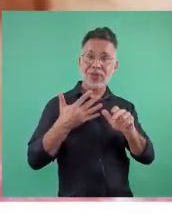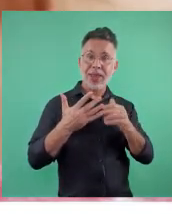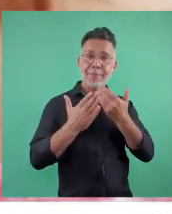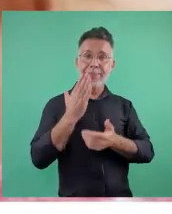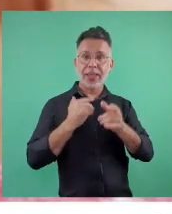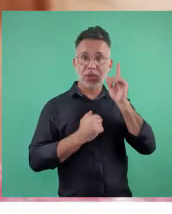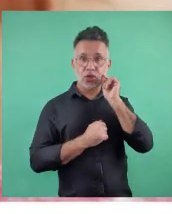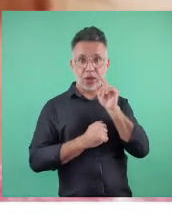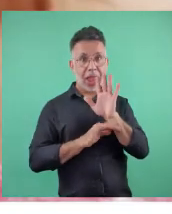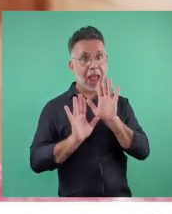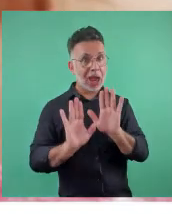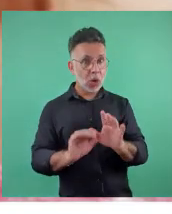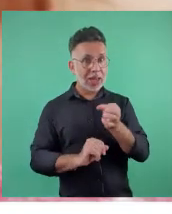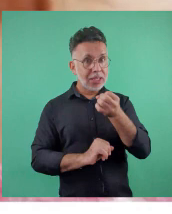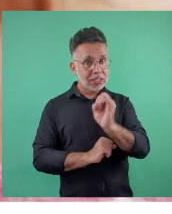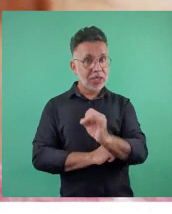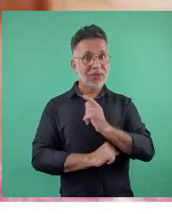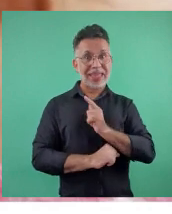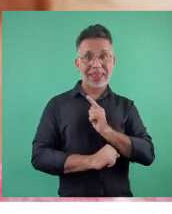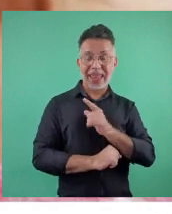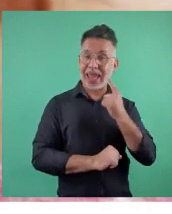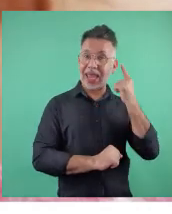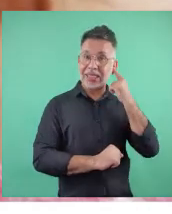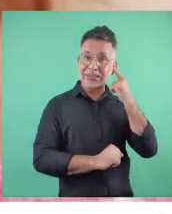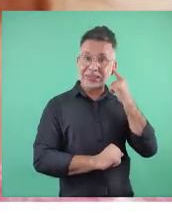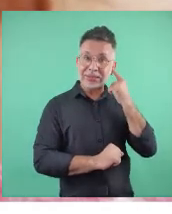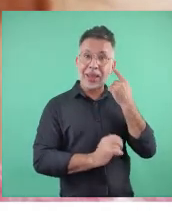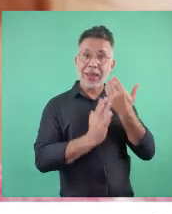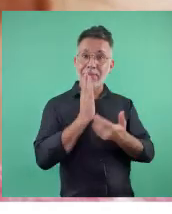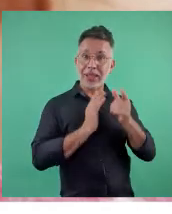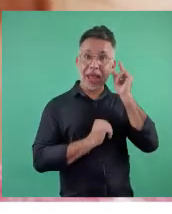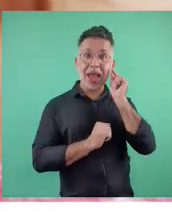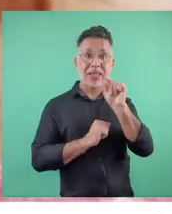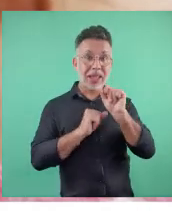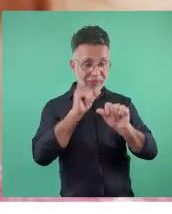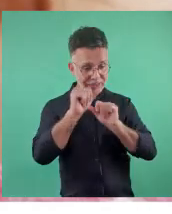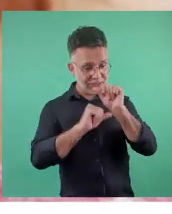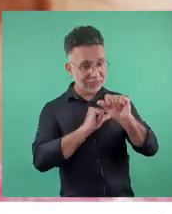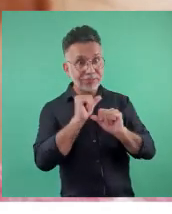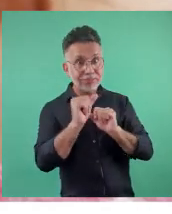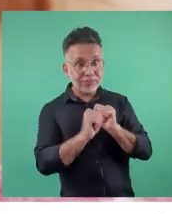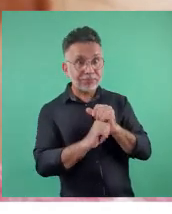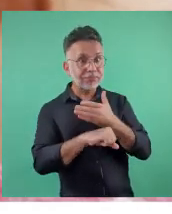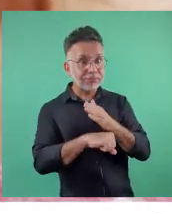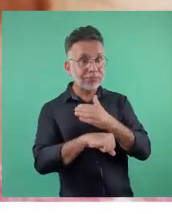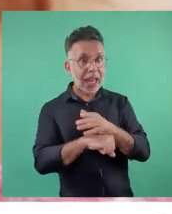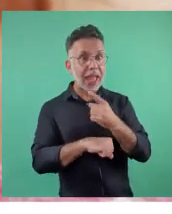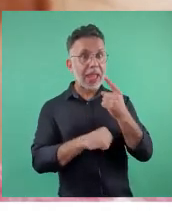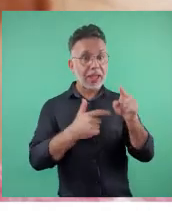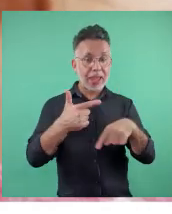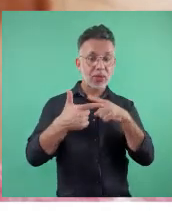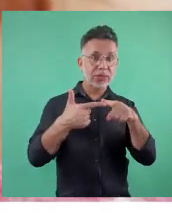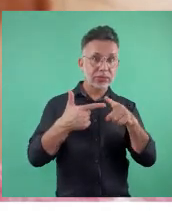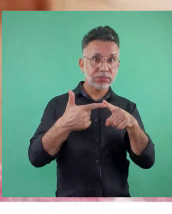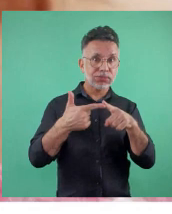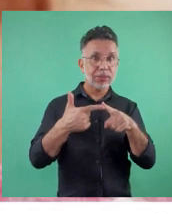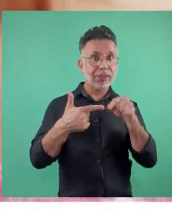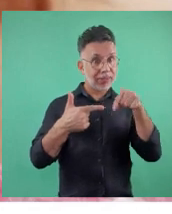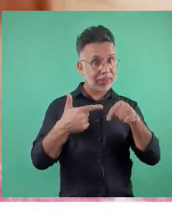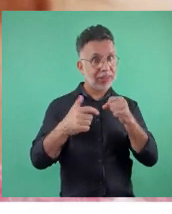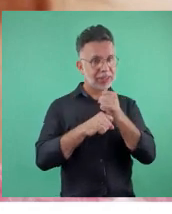auditiva. E quando se tem uma perda auditiva, aí a gente tem que fazer uma reabilitação